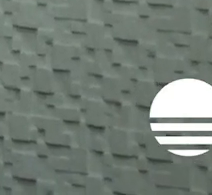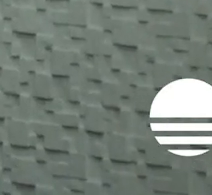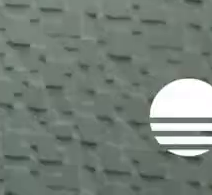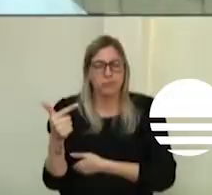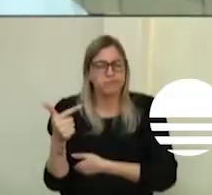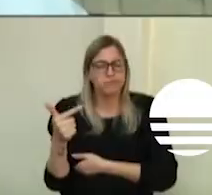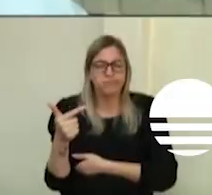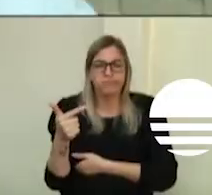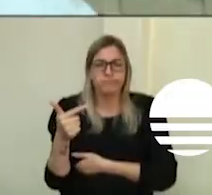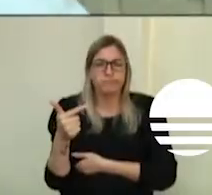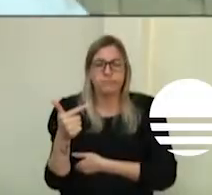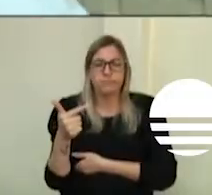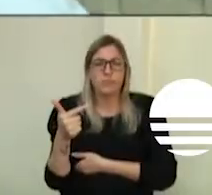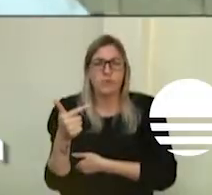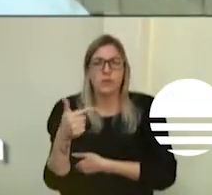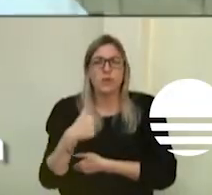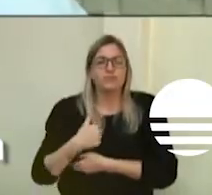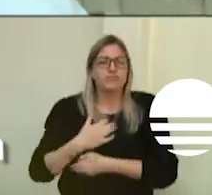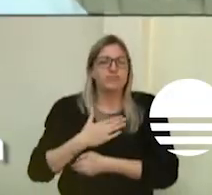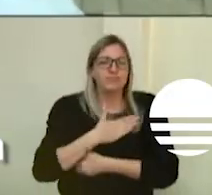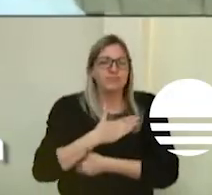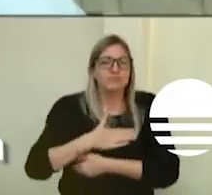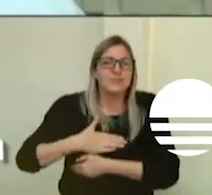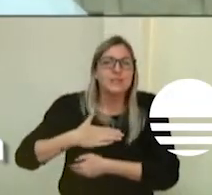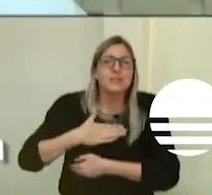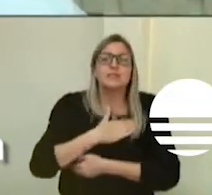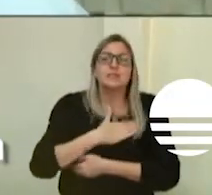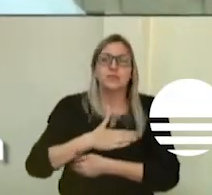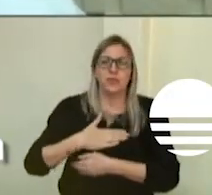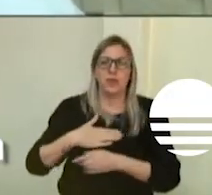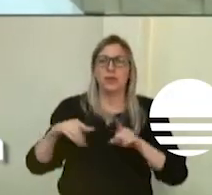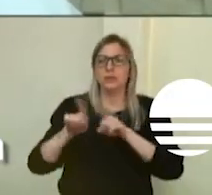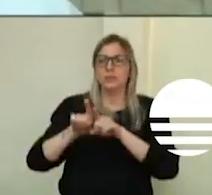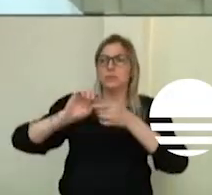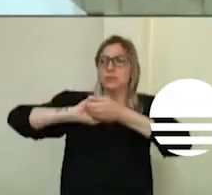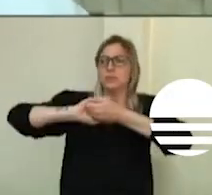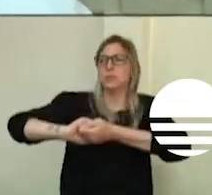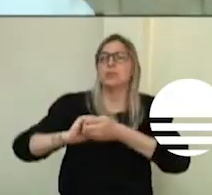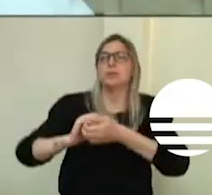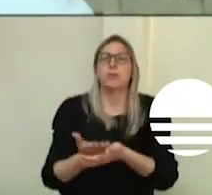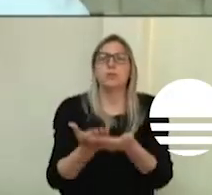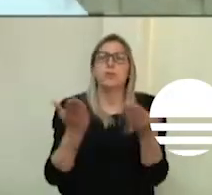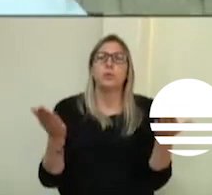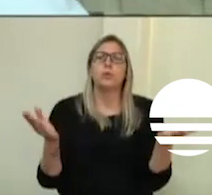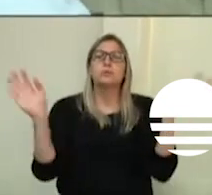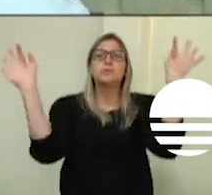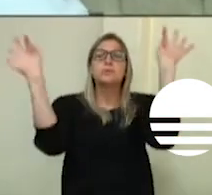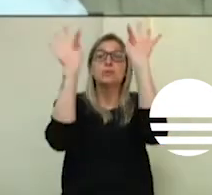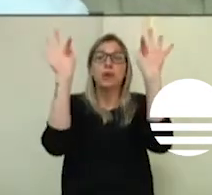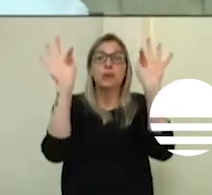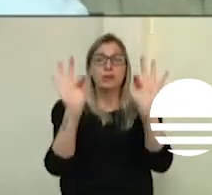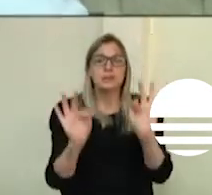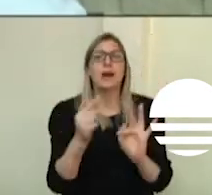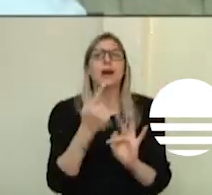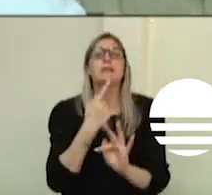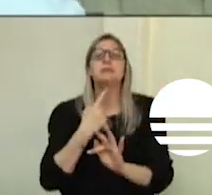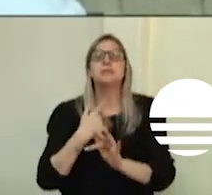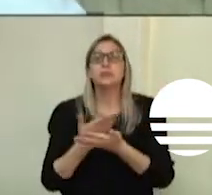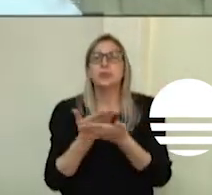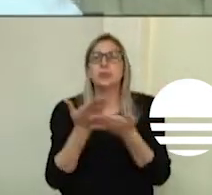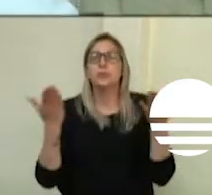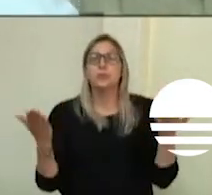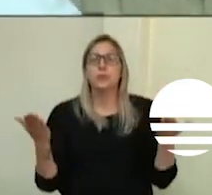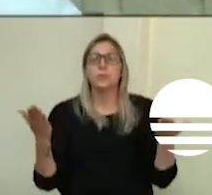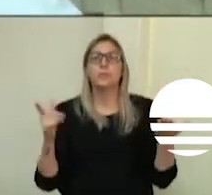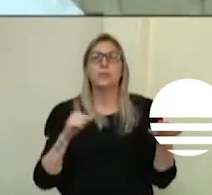gerações. Eu fico satisfeito e cumprimento a todos, felicidades, desejo a todos que tenham toda a melhor